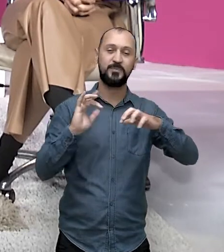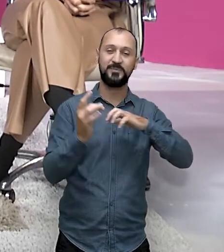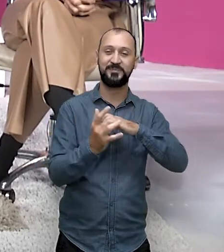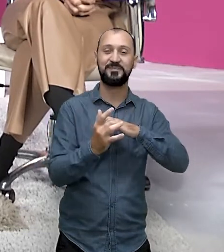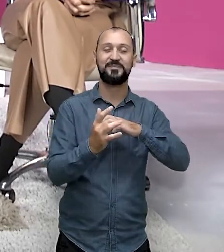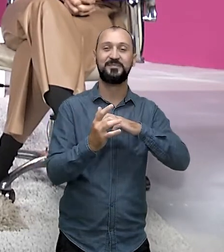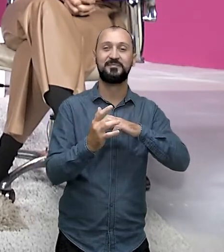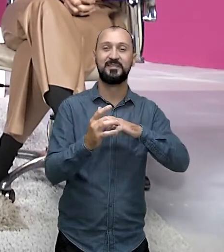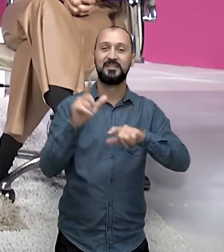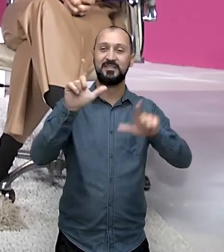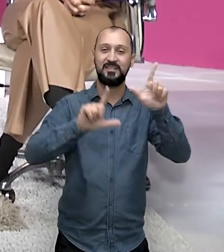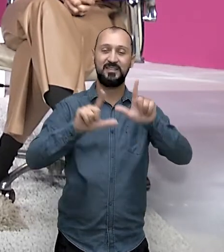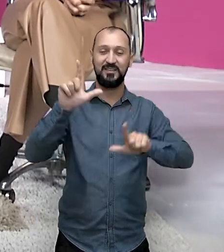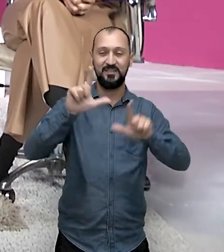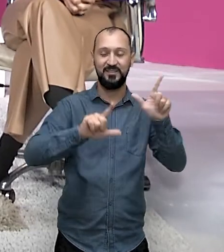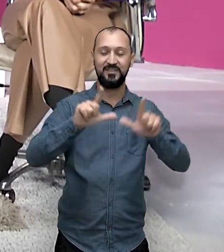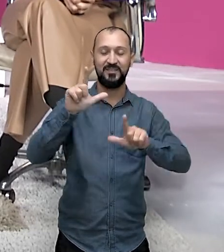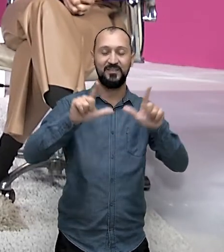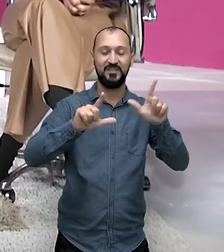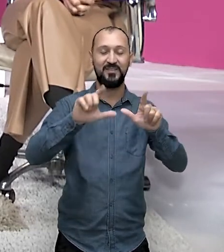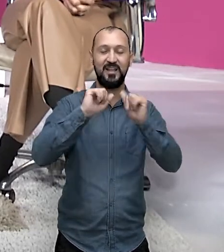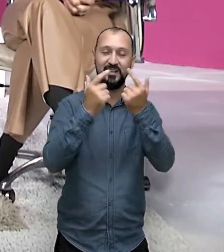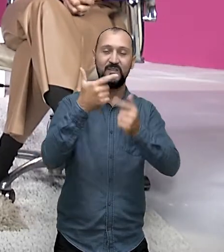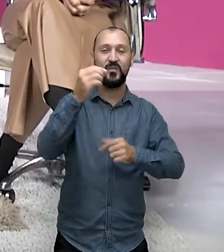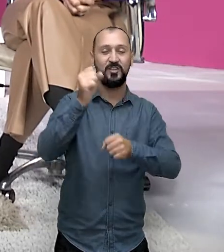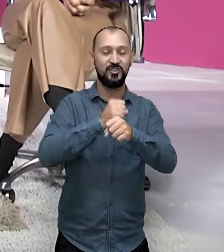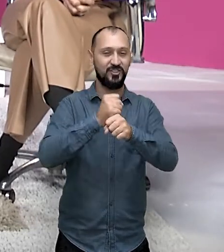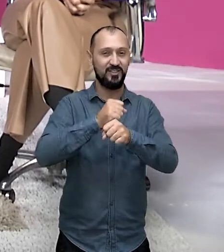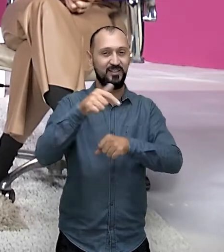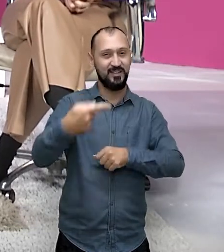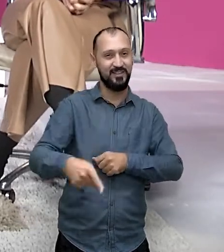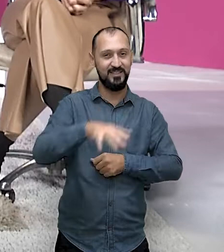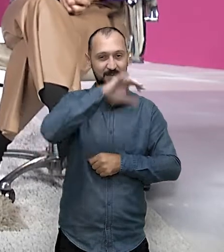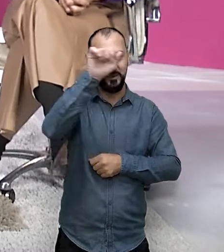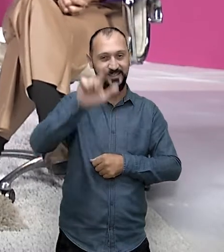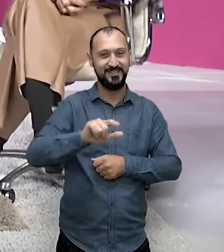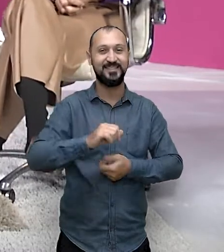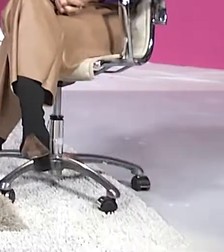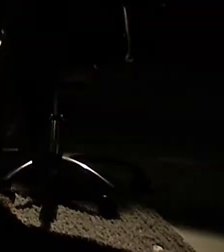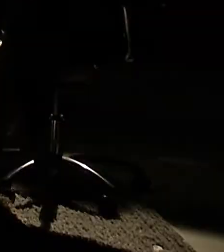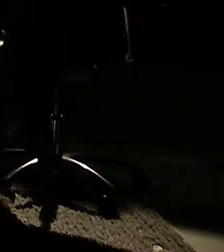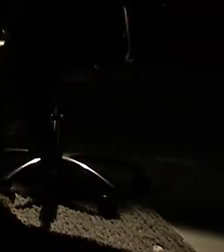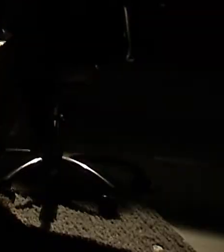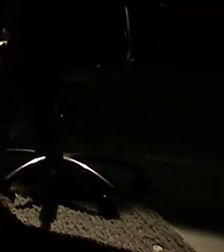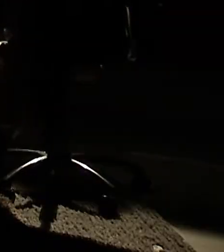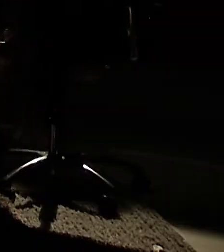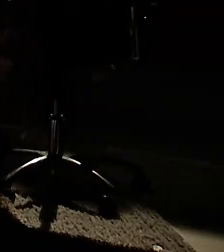mídias sociais. TV Alemes, 20 anos, a TV da gente, do IMS.